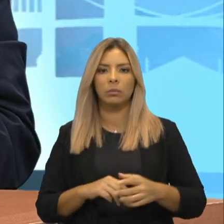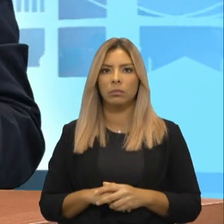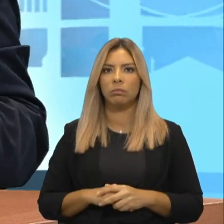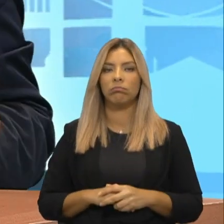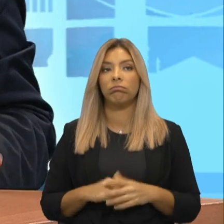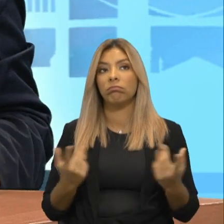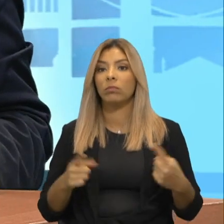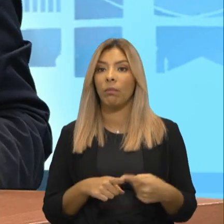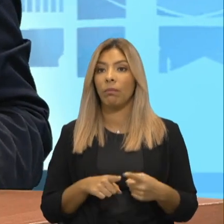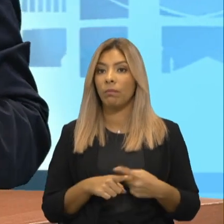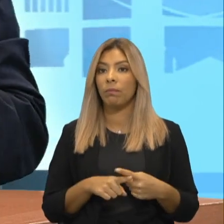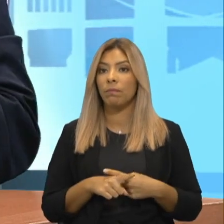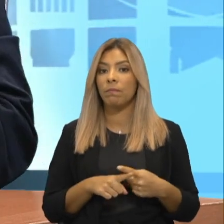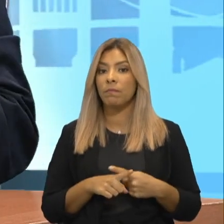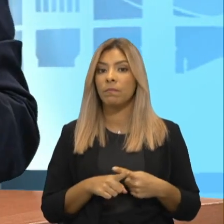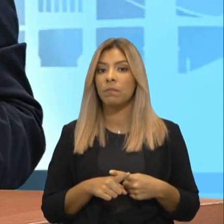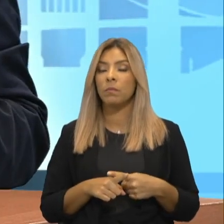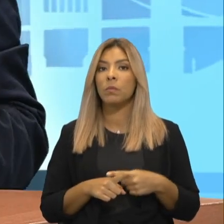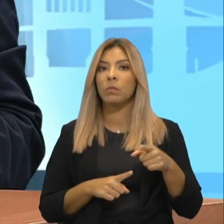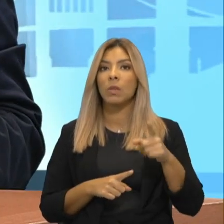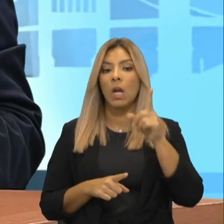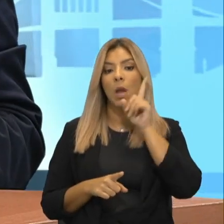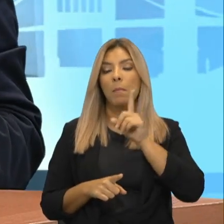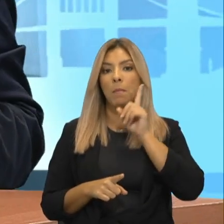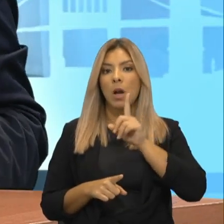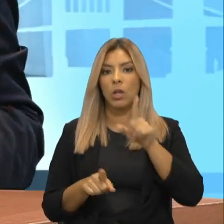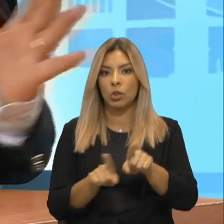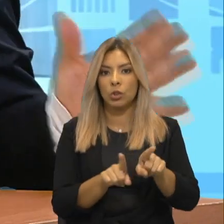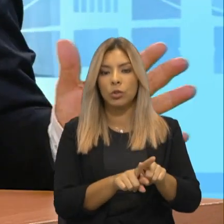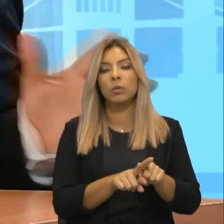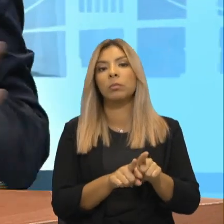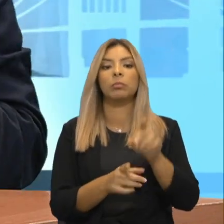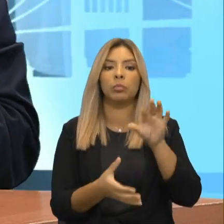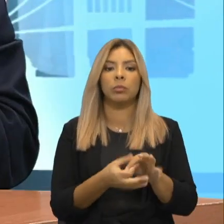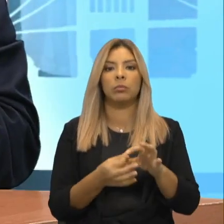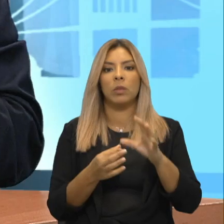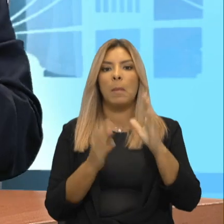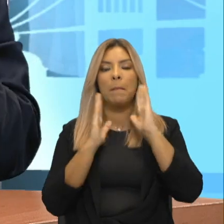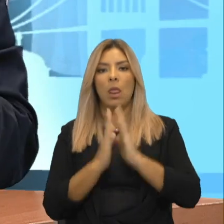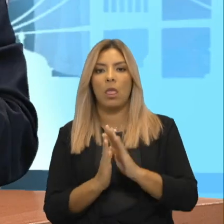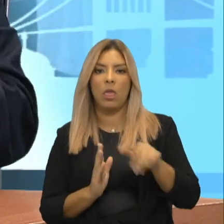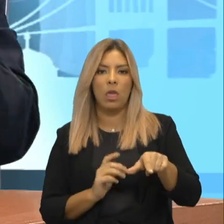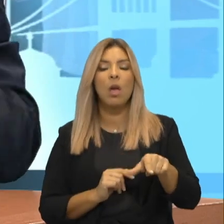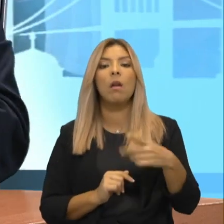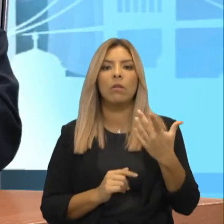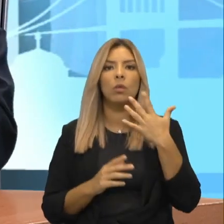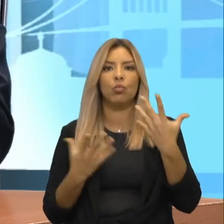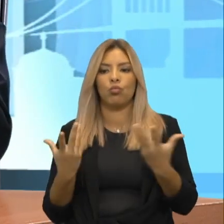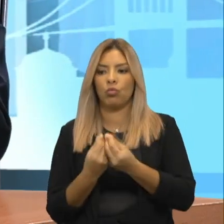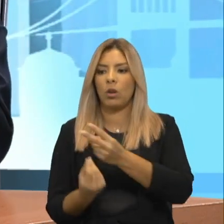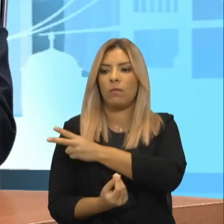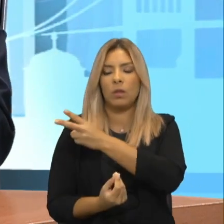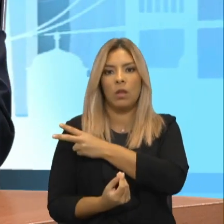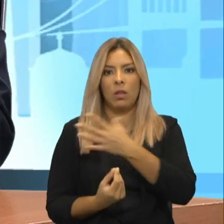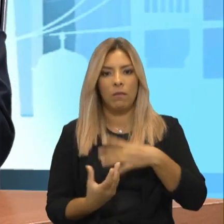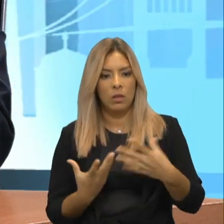que a Congregação das Irmãs da Apresentação de Maria quiseram, em cooperação com a Universidade, fazer um congresso com